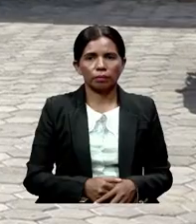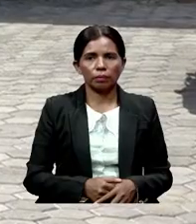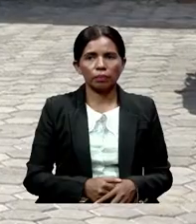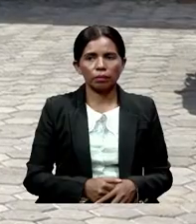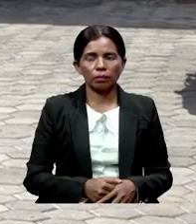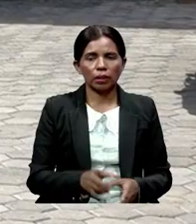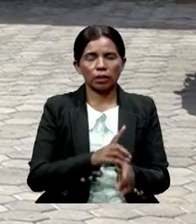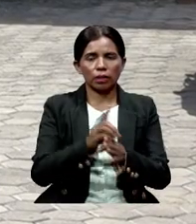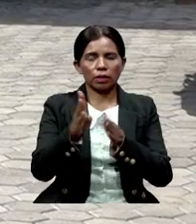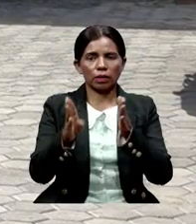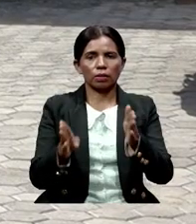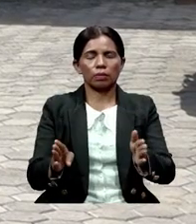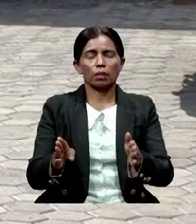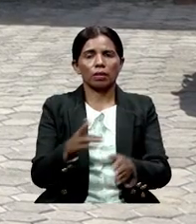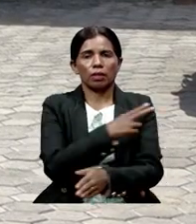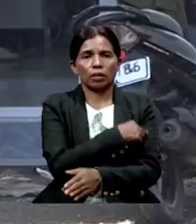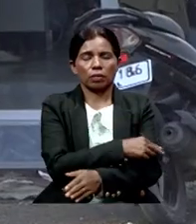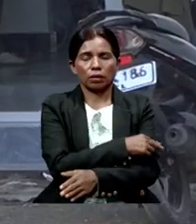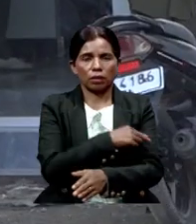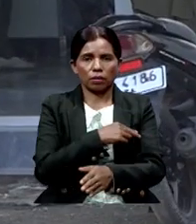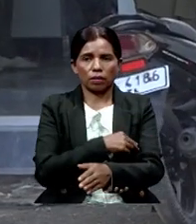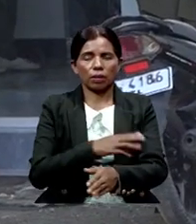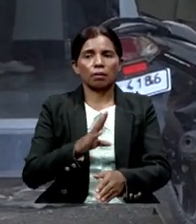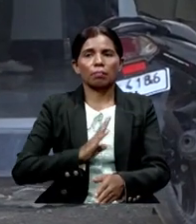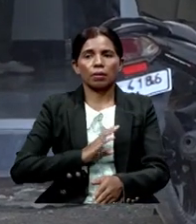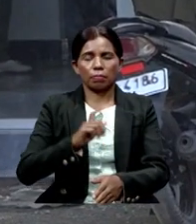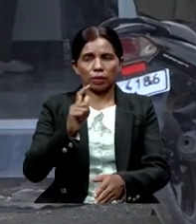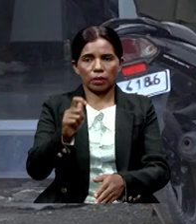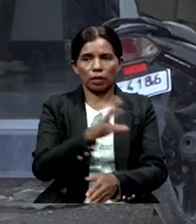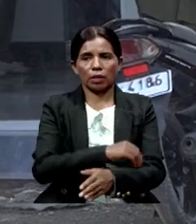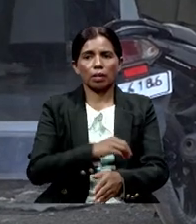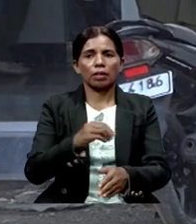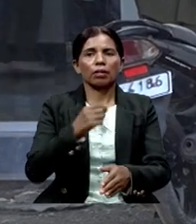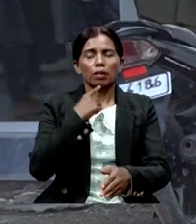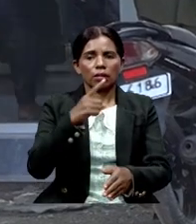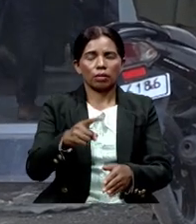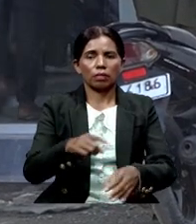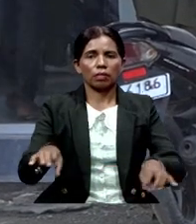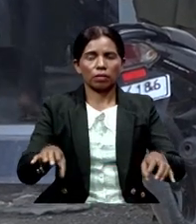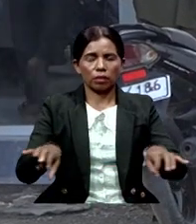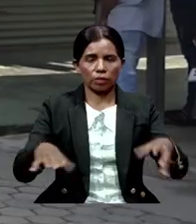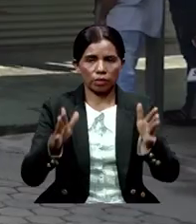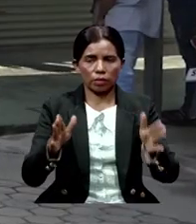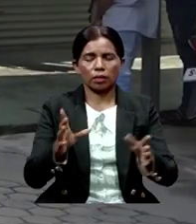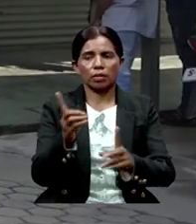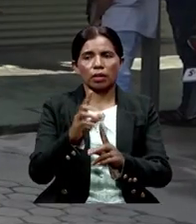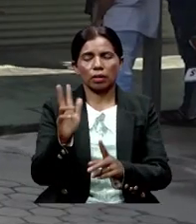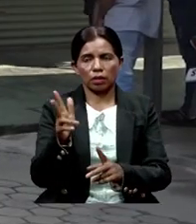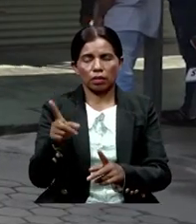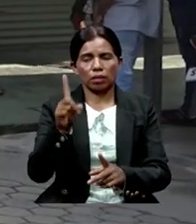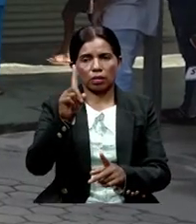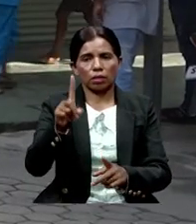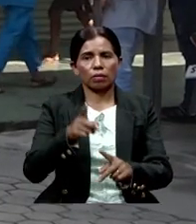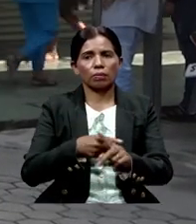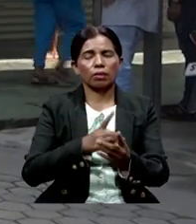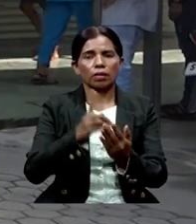Diretor Executivo Clínica Bairro PT, Inácio dos Santos, declara pessoal saúde neve contrato remata ona e aloron tornulo recin ida